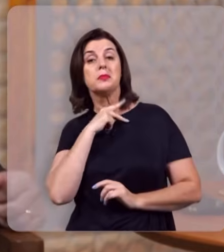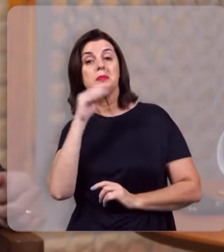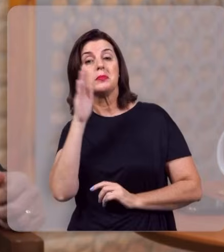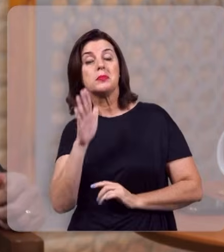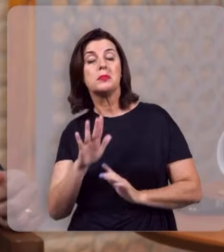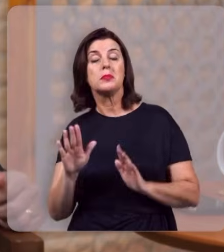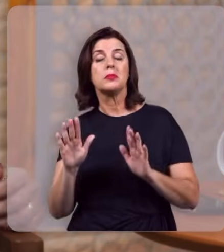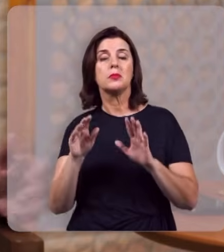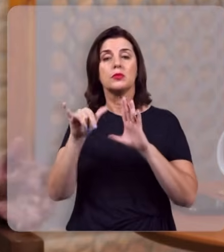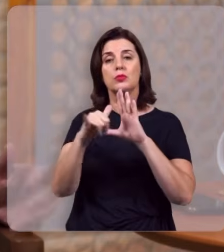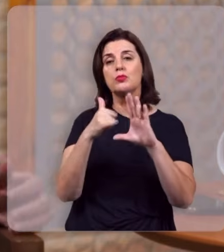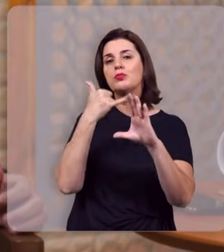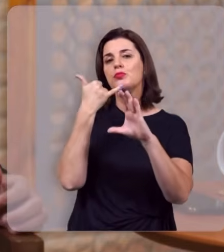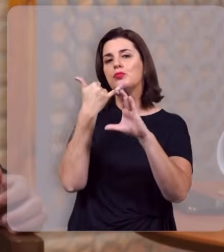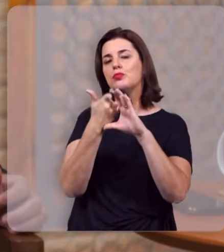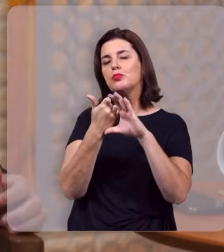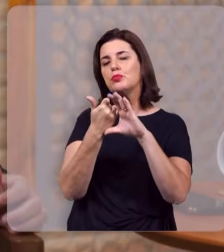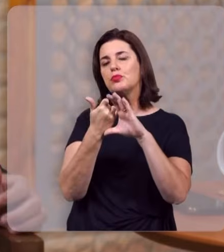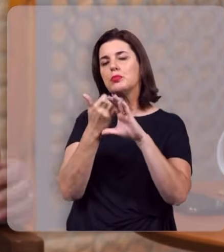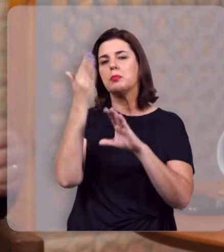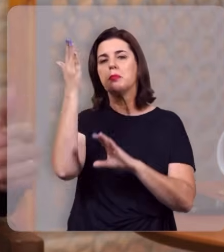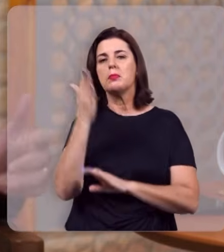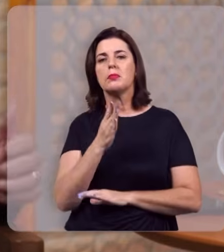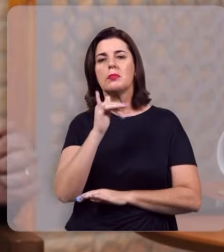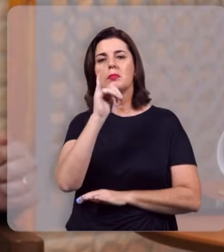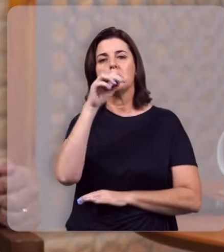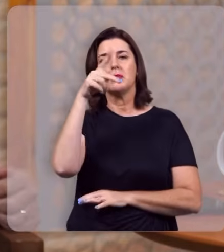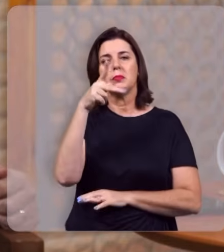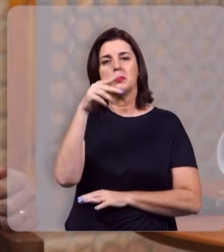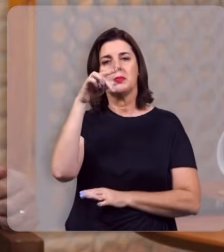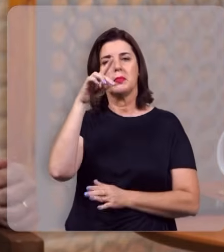no nosso canal do YouTube,